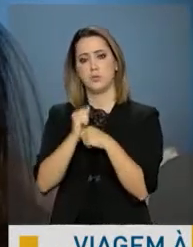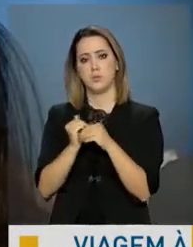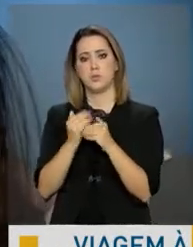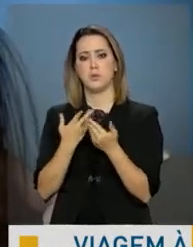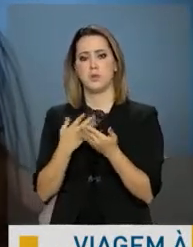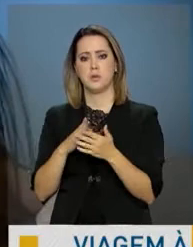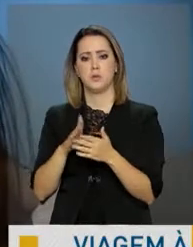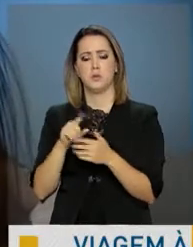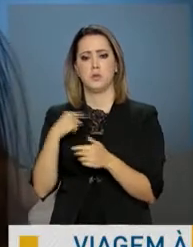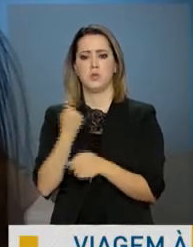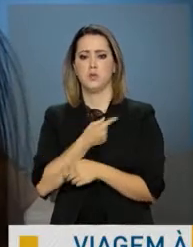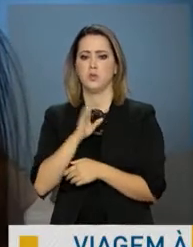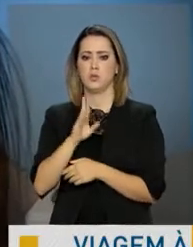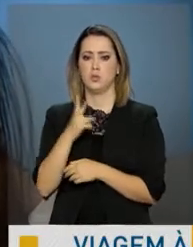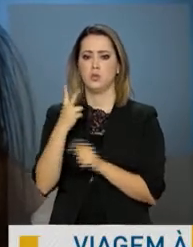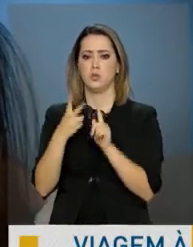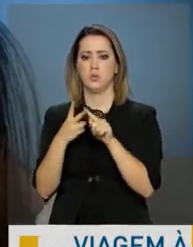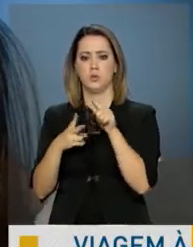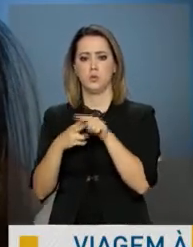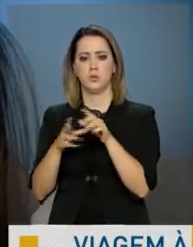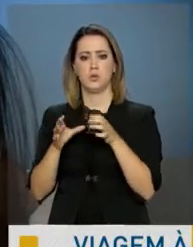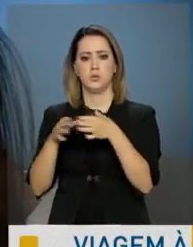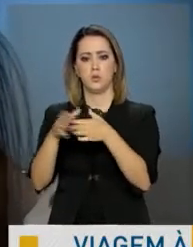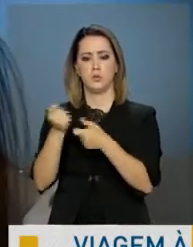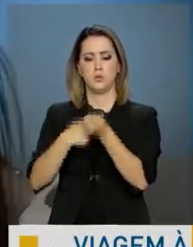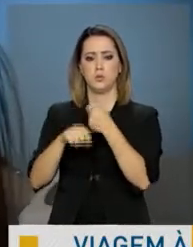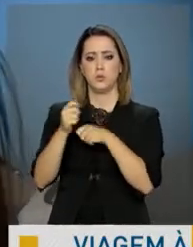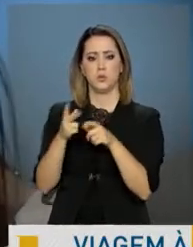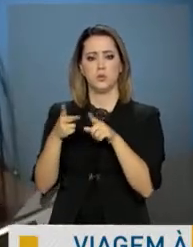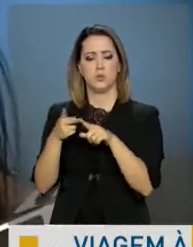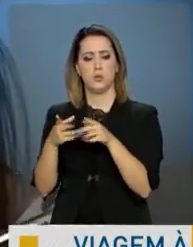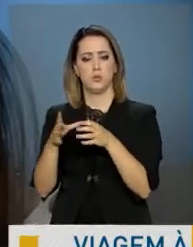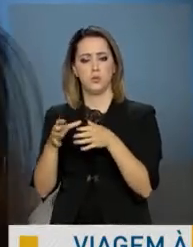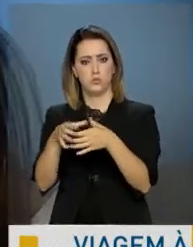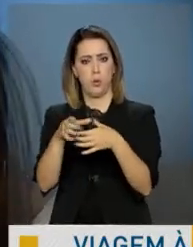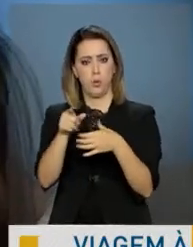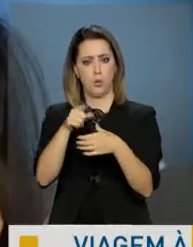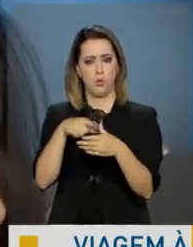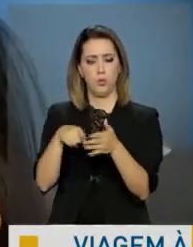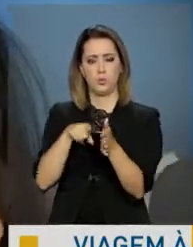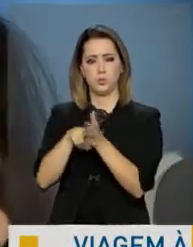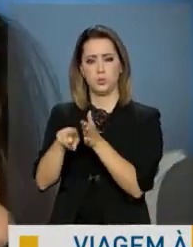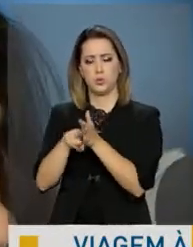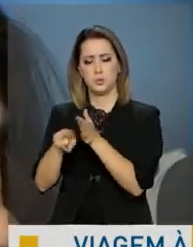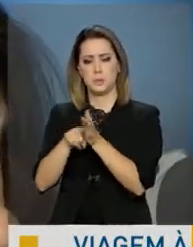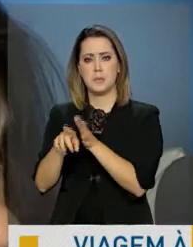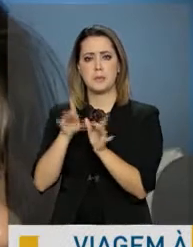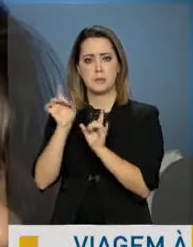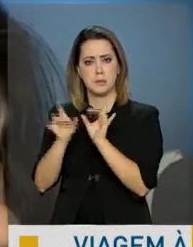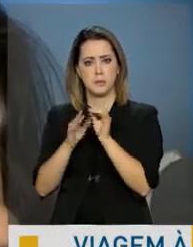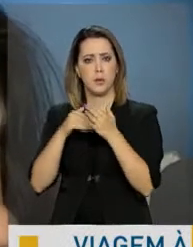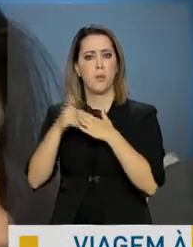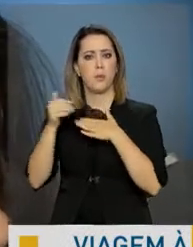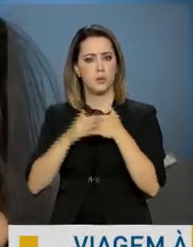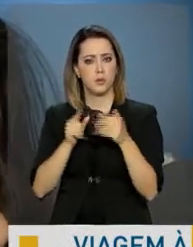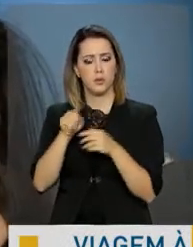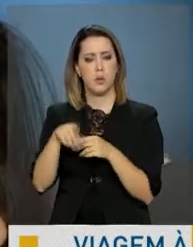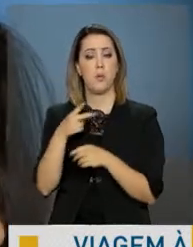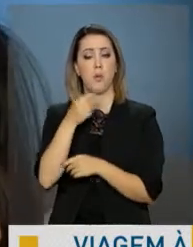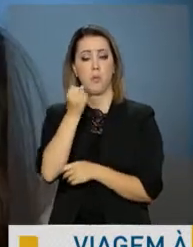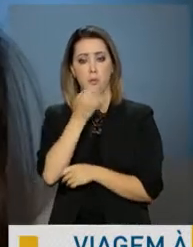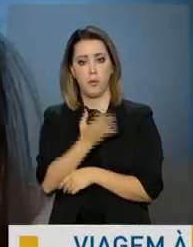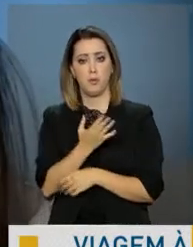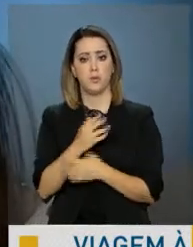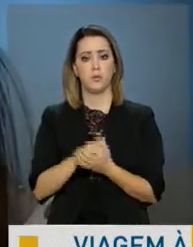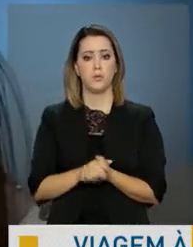que nós já tivemos dos agentes econômicos e dos analistas especializados foi bastante positiva, né? Então, isso